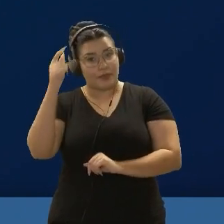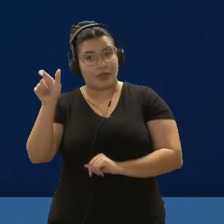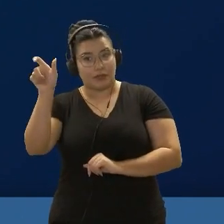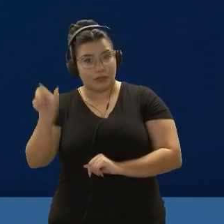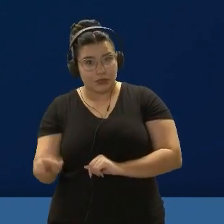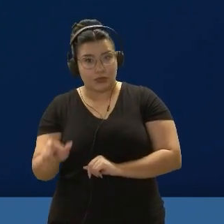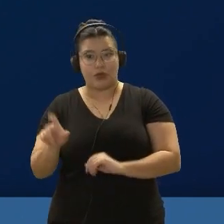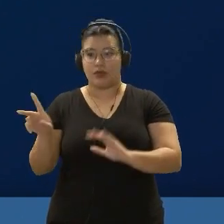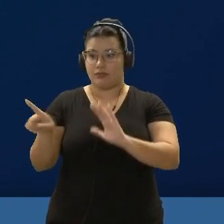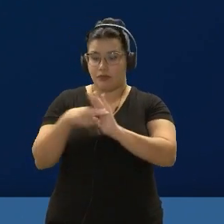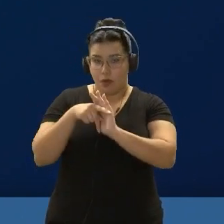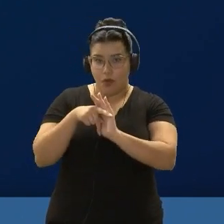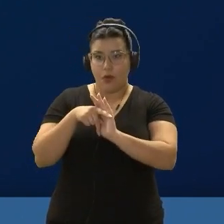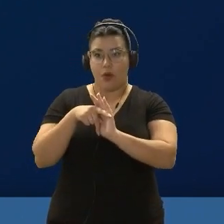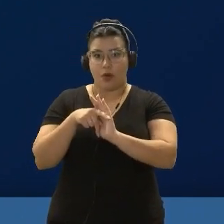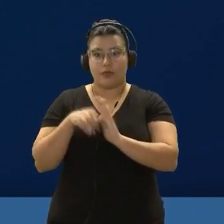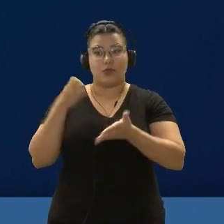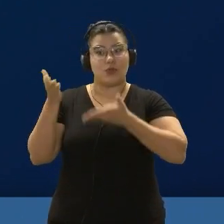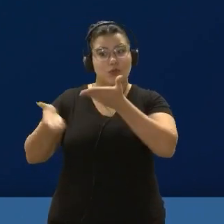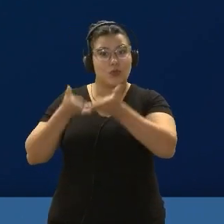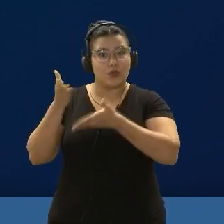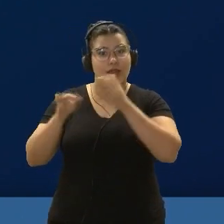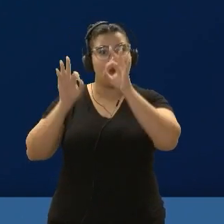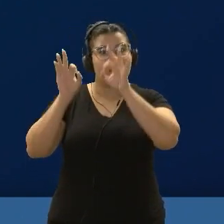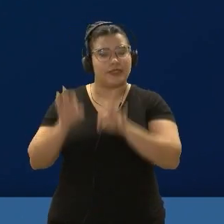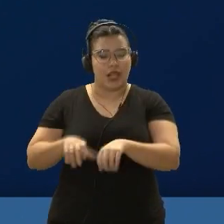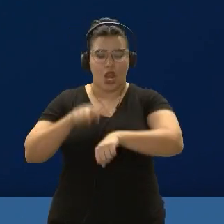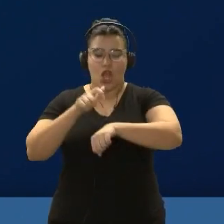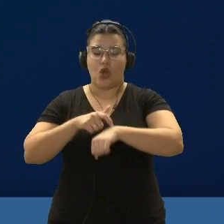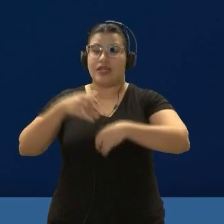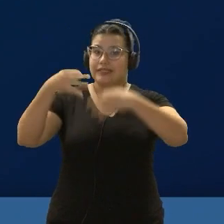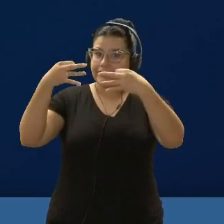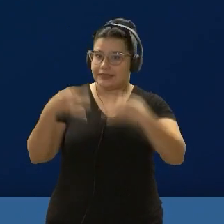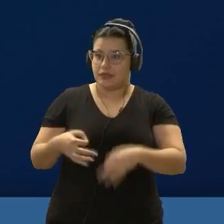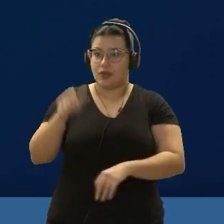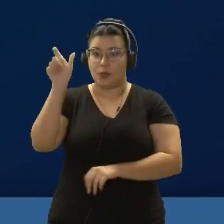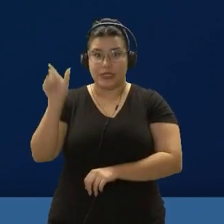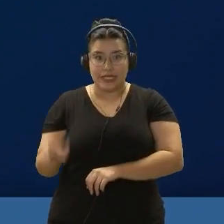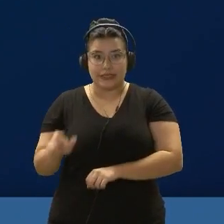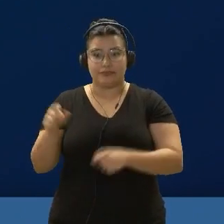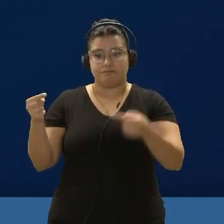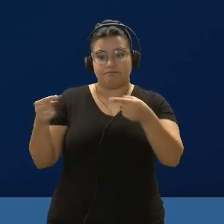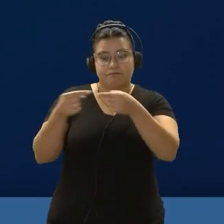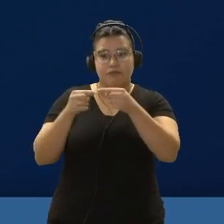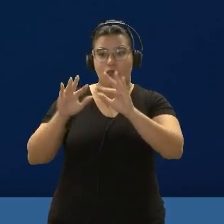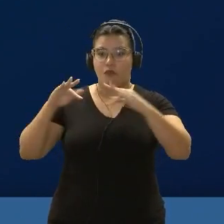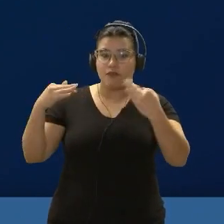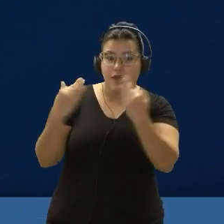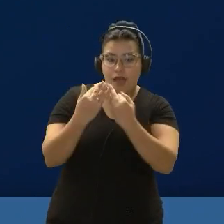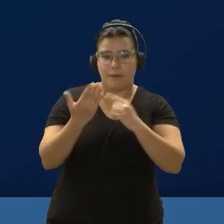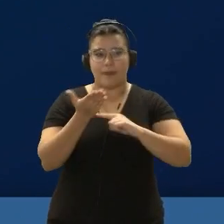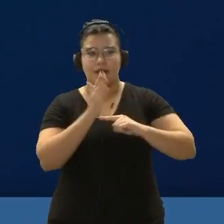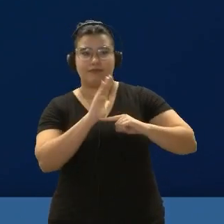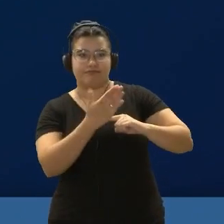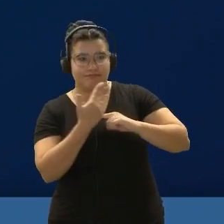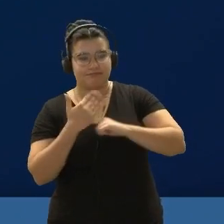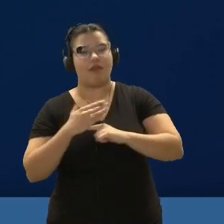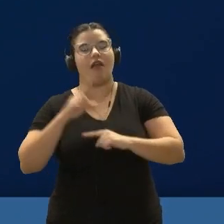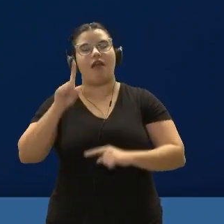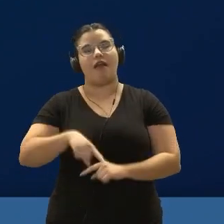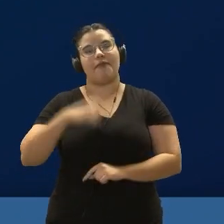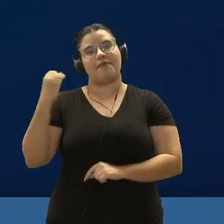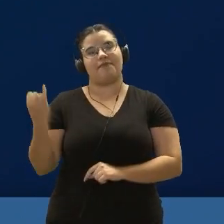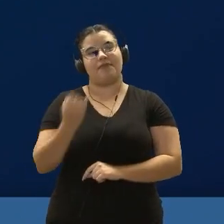considerado por inteiro, ter o cuidado certo na hora certa e o paciente envolver os familiares, é fundamental a